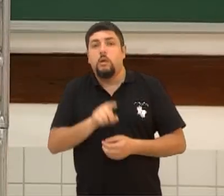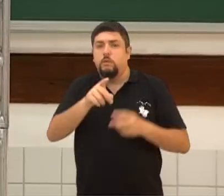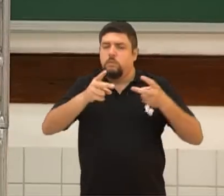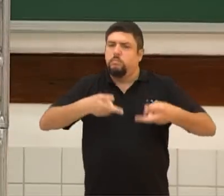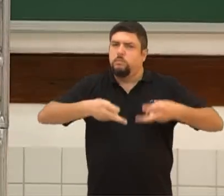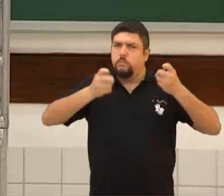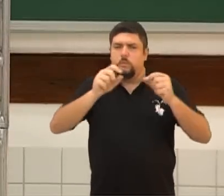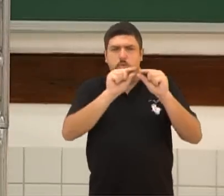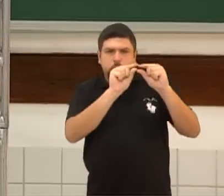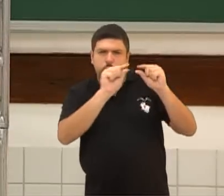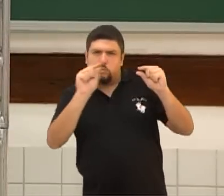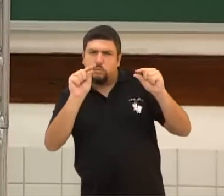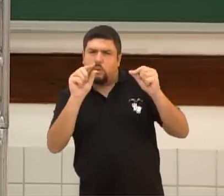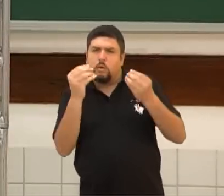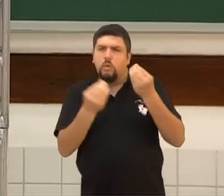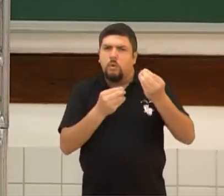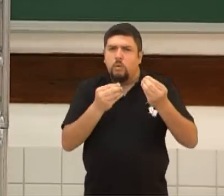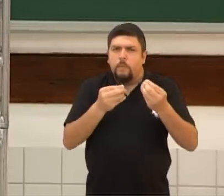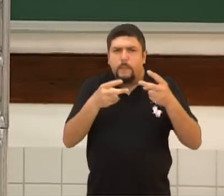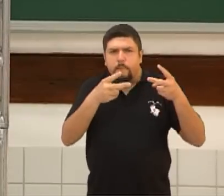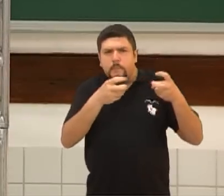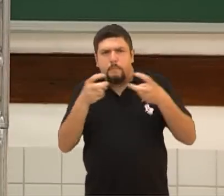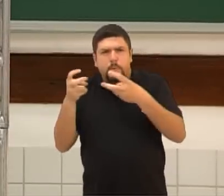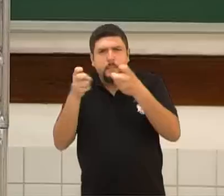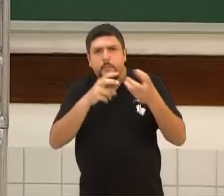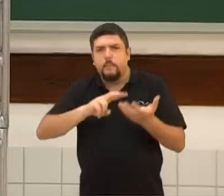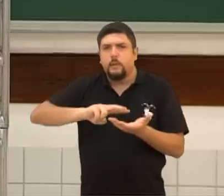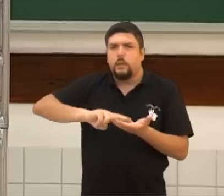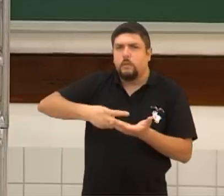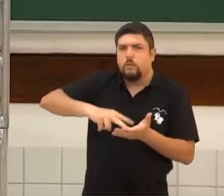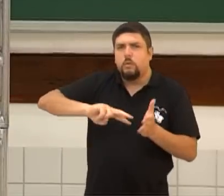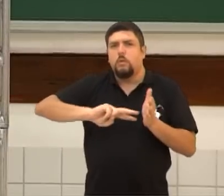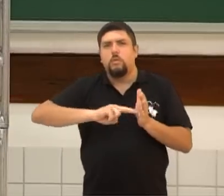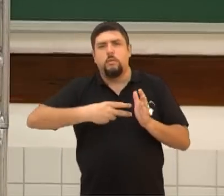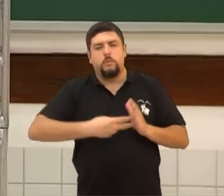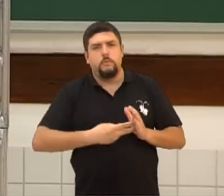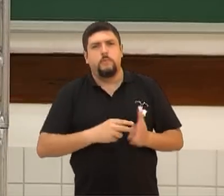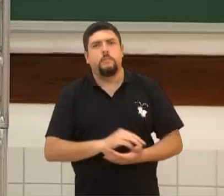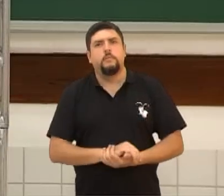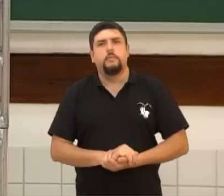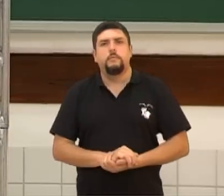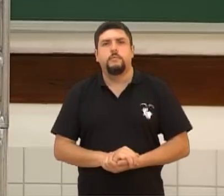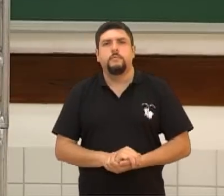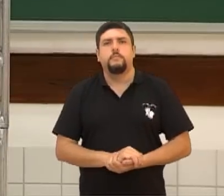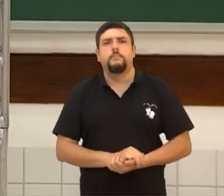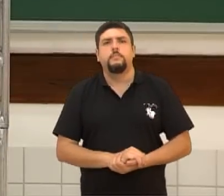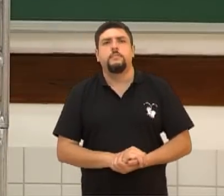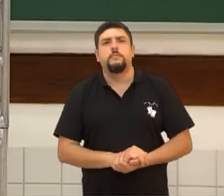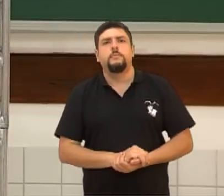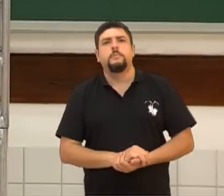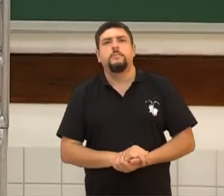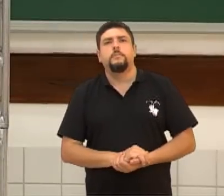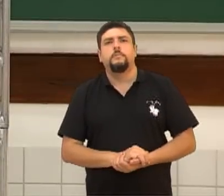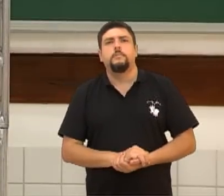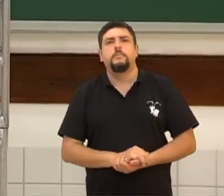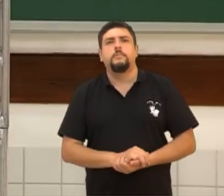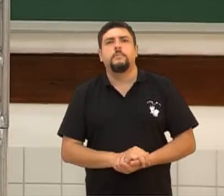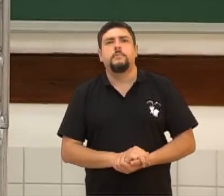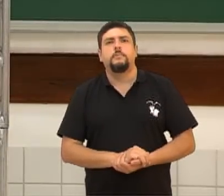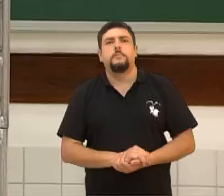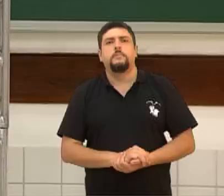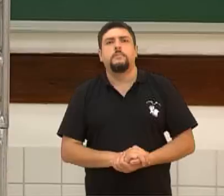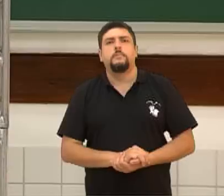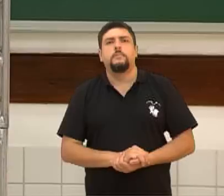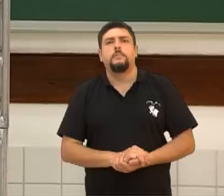perceba certo e correto qual é o dado que está sendo passado ali, colocado. Bacana? Então,